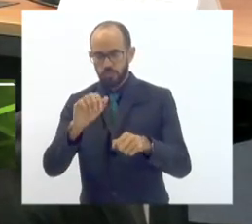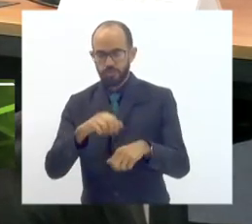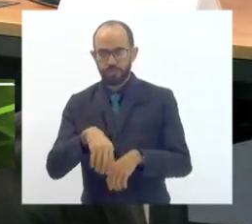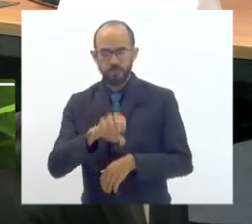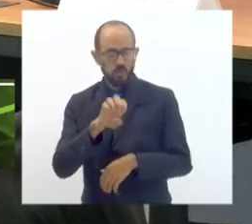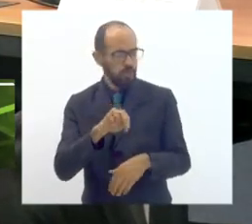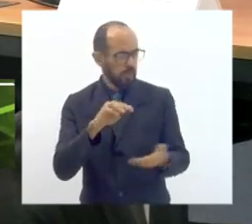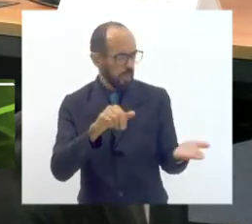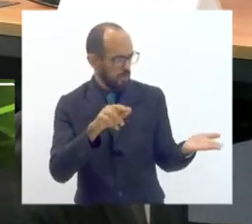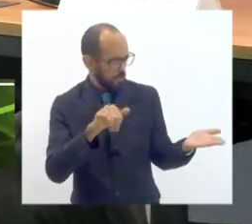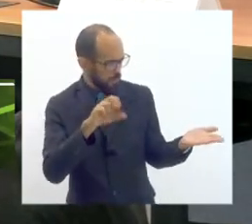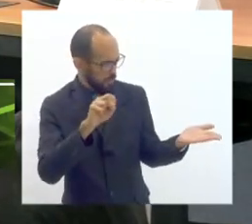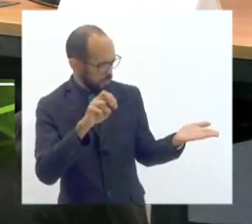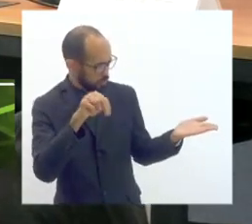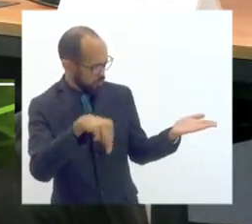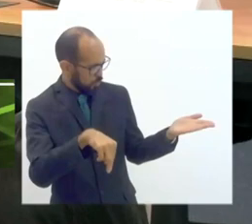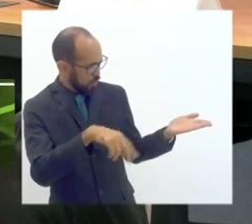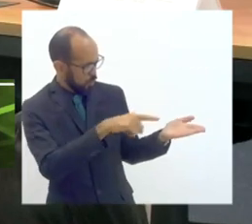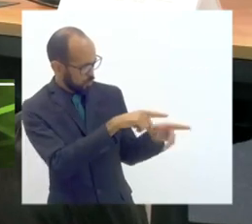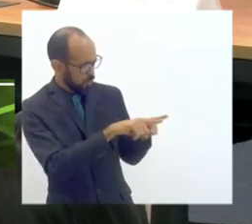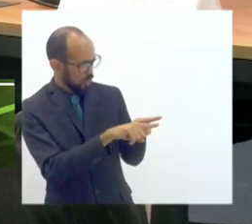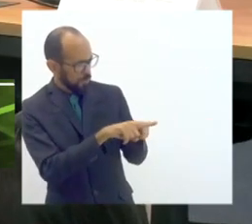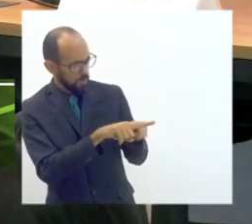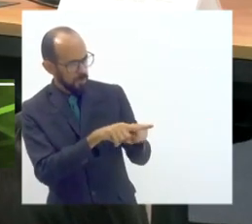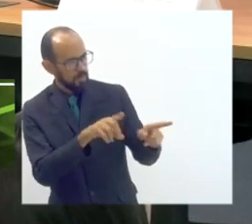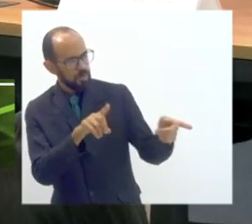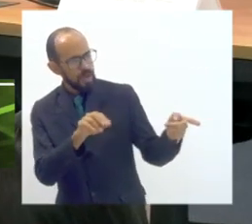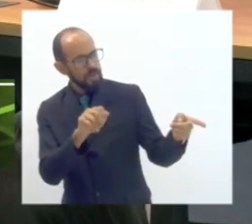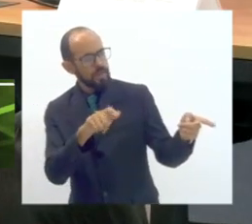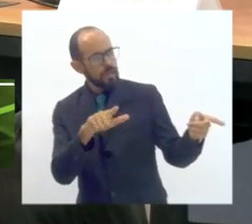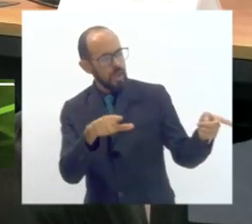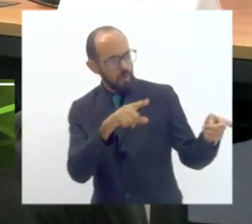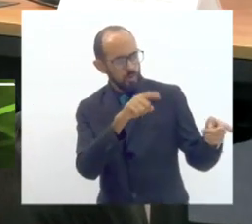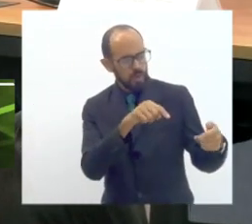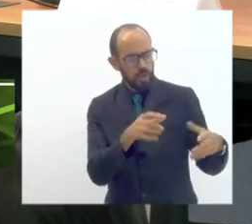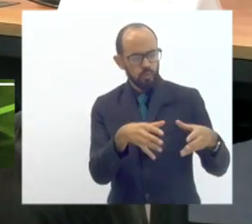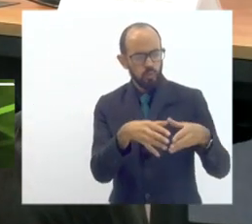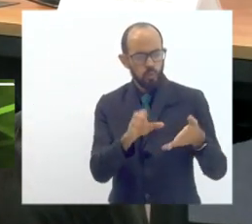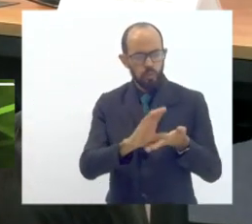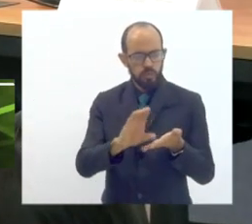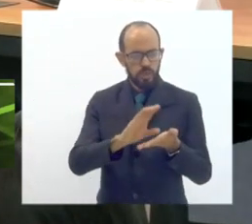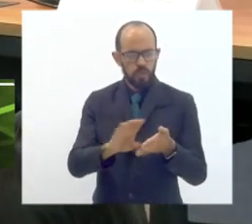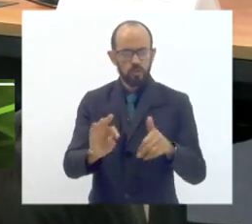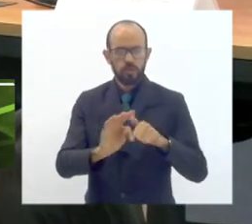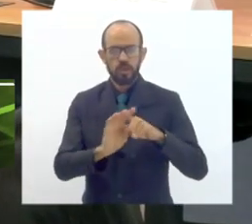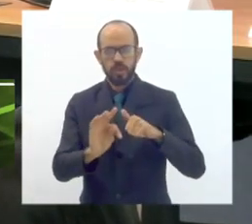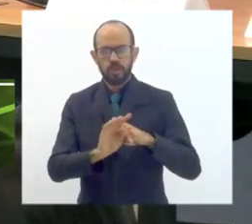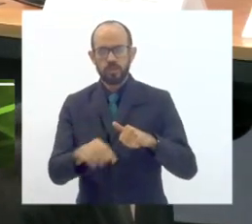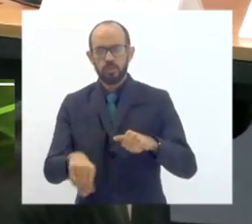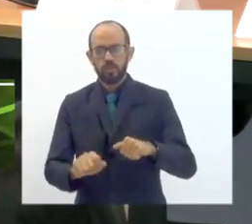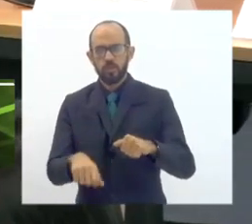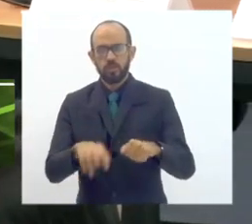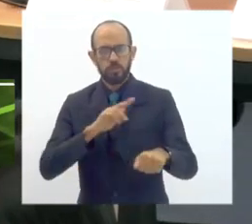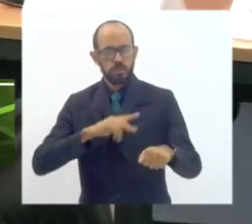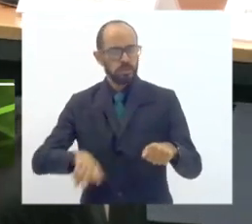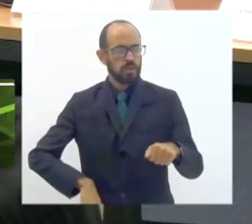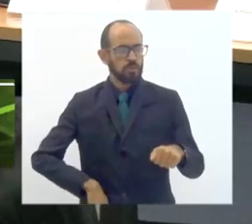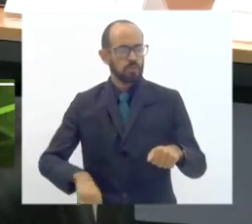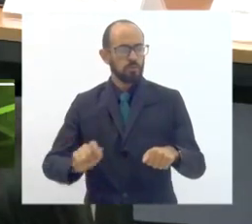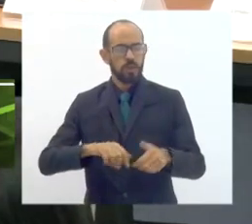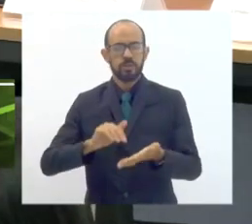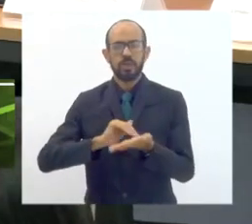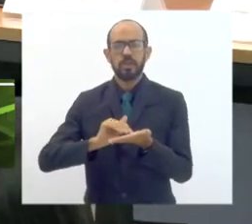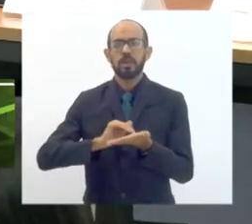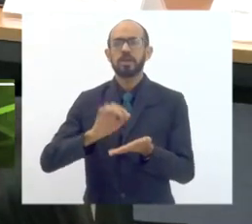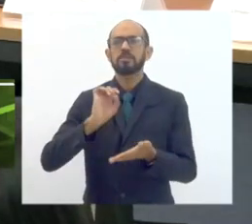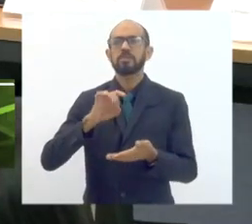e o Daniel, que fazem parte do conselho técnico, atualmente presidido pela secretária de São João de Meriti, e a secretaria executiva